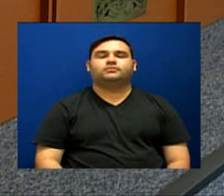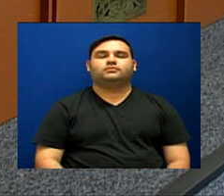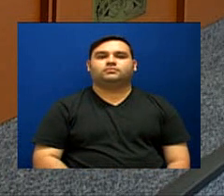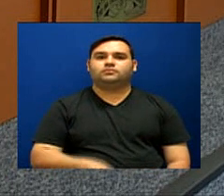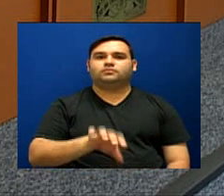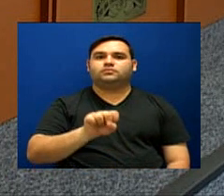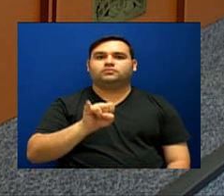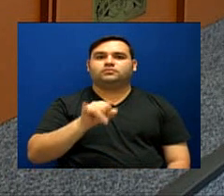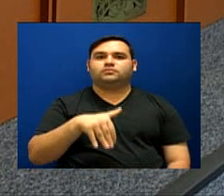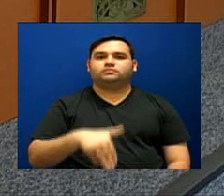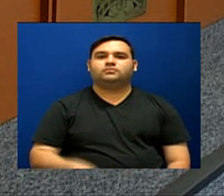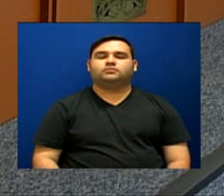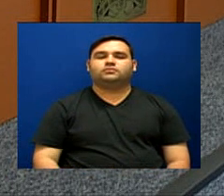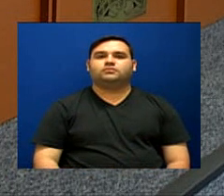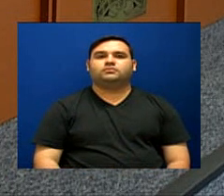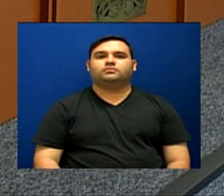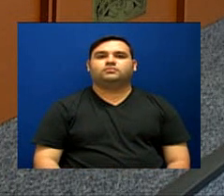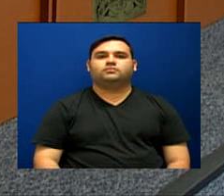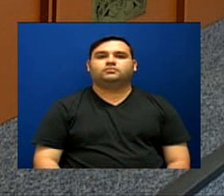Voto sim.